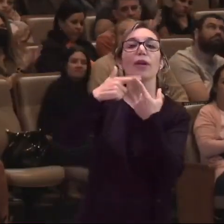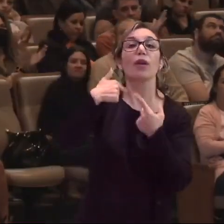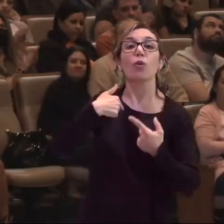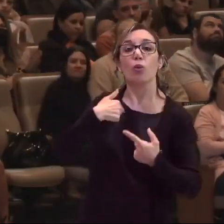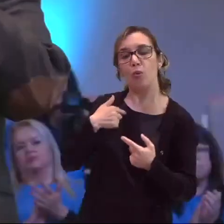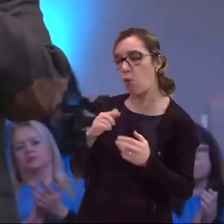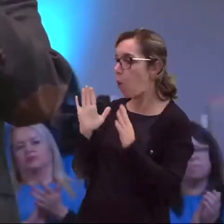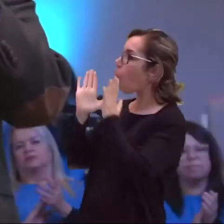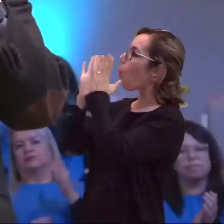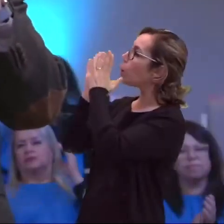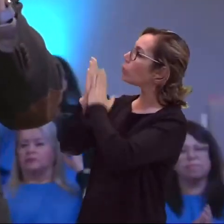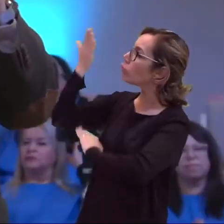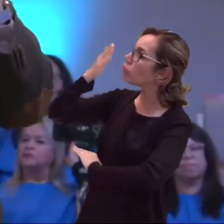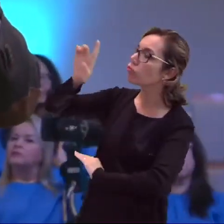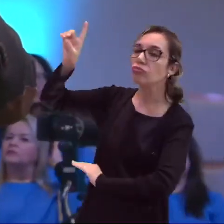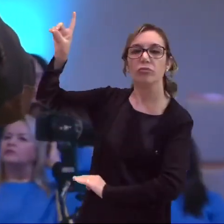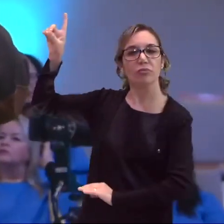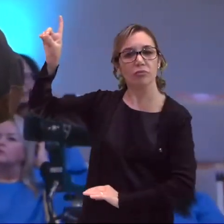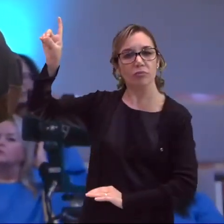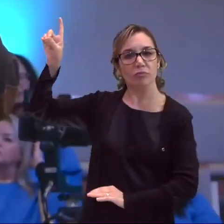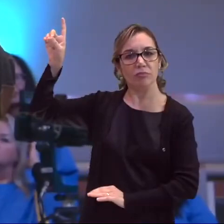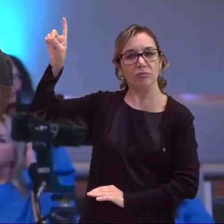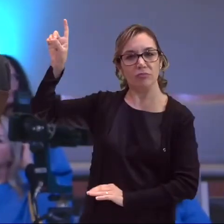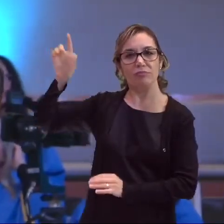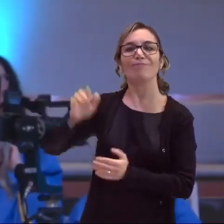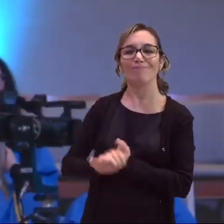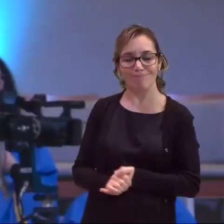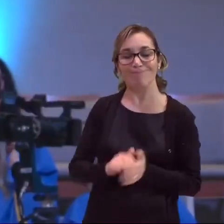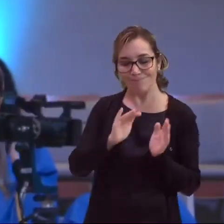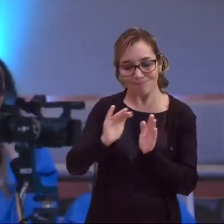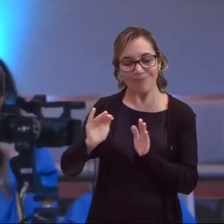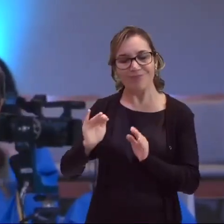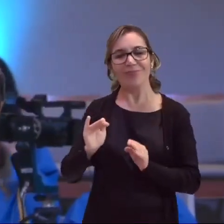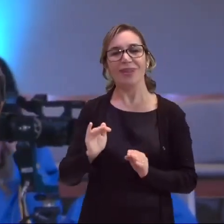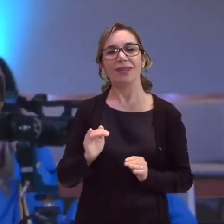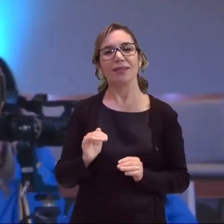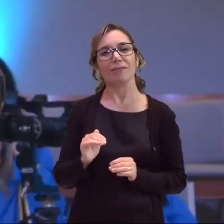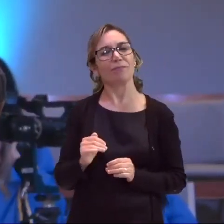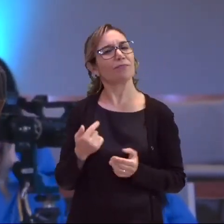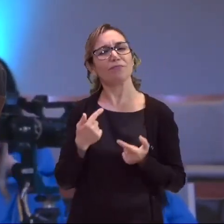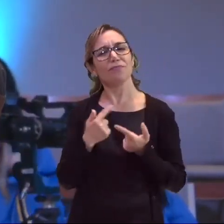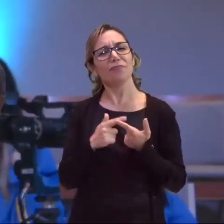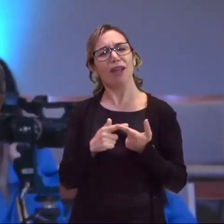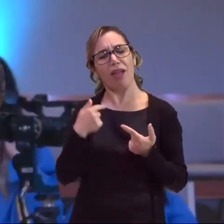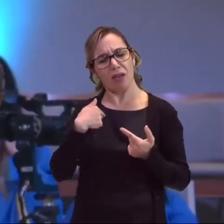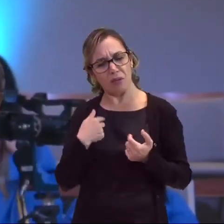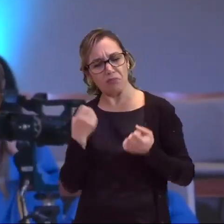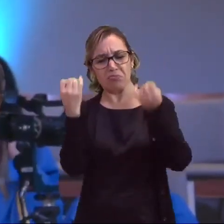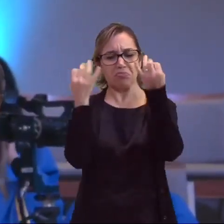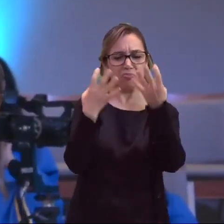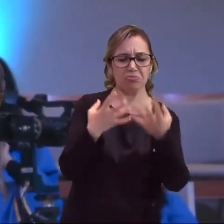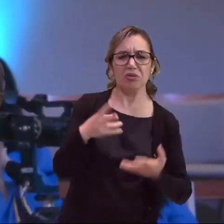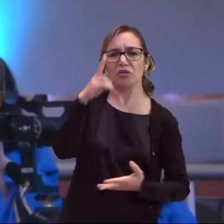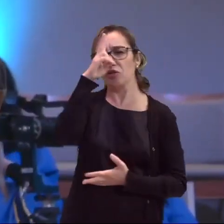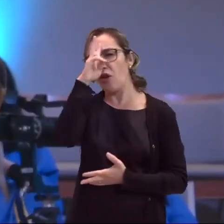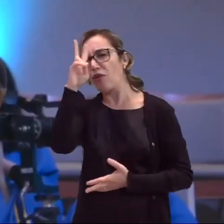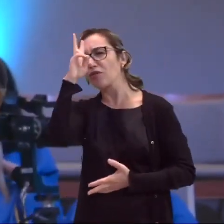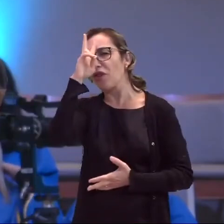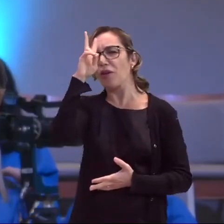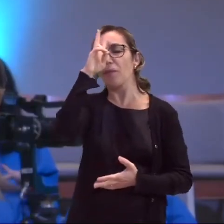é o que eu quero dizer para você é aquilo lá na intimidade com Deus ele se revelam